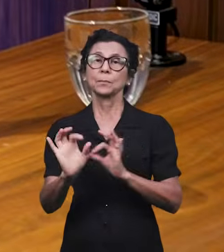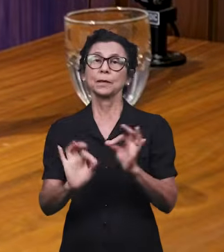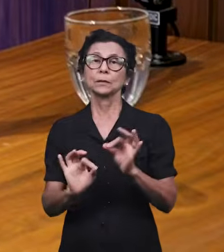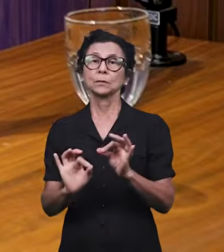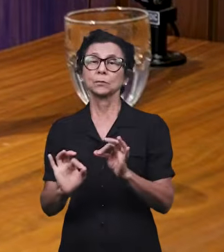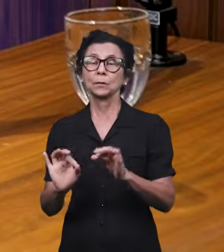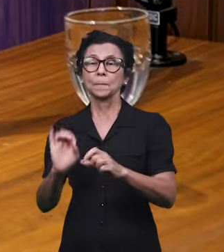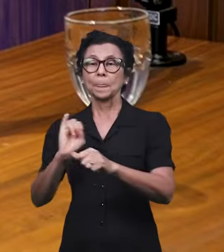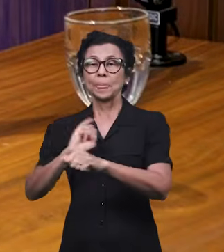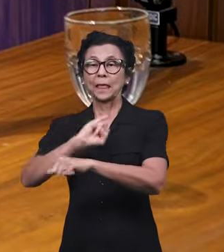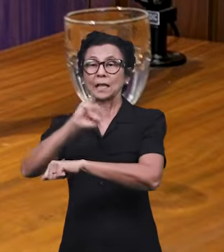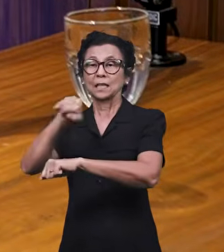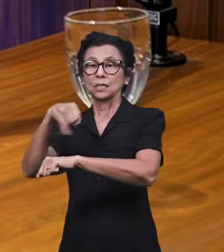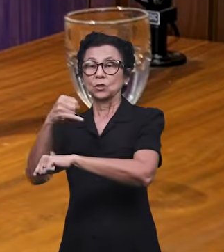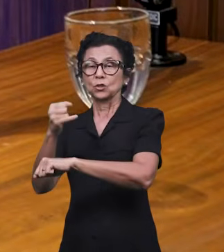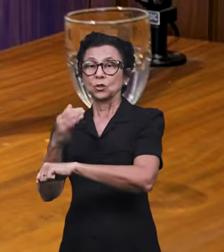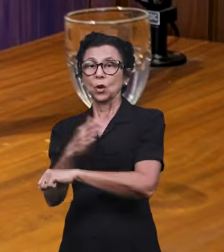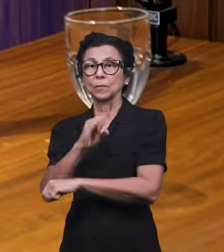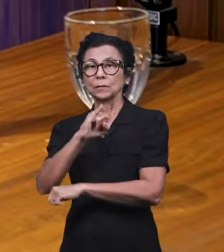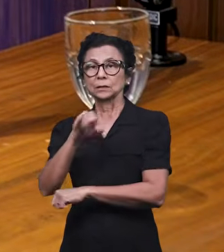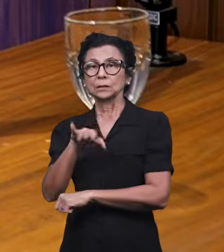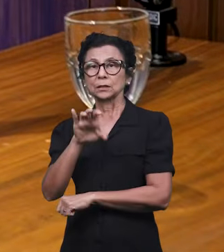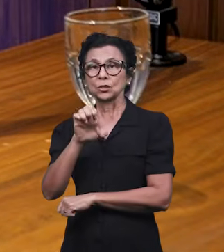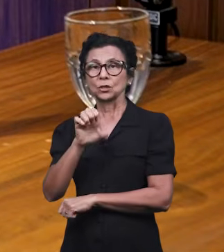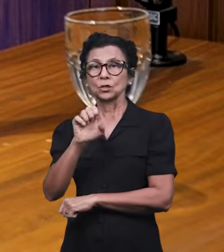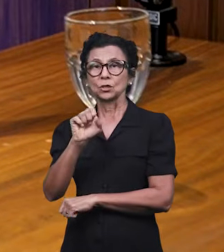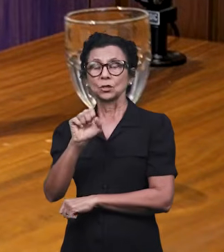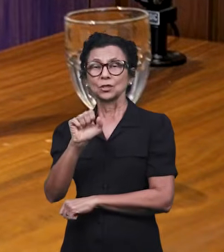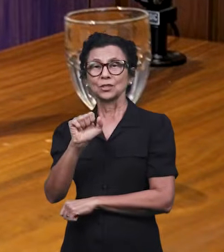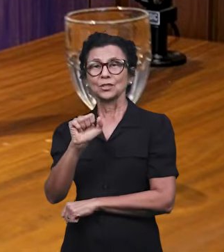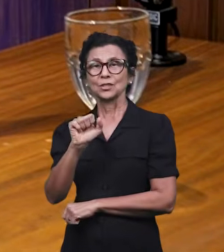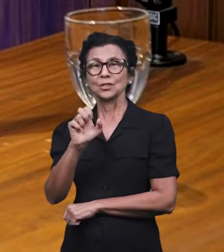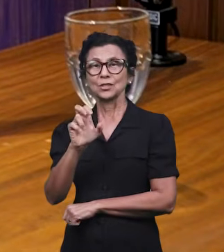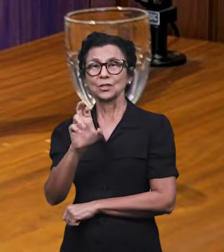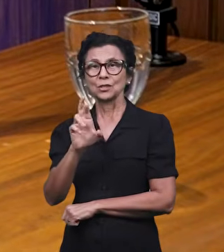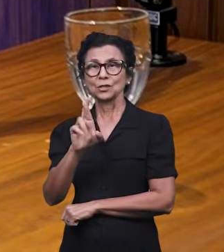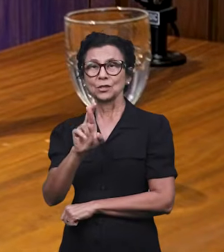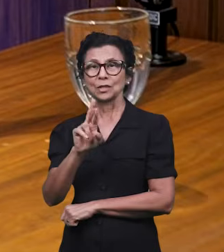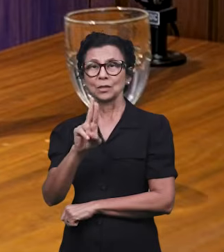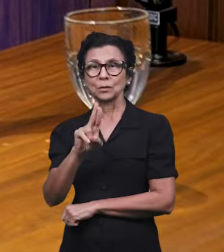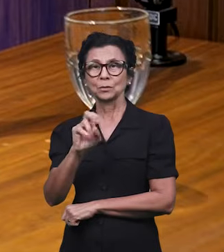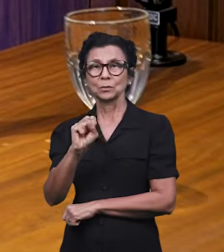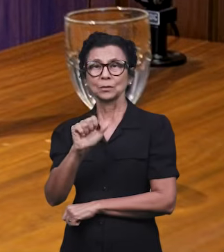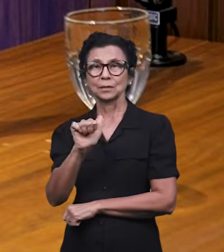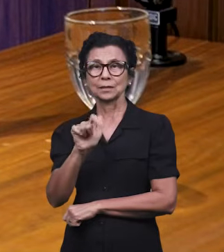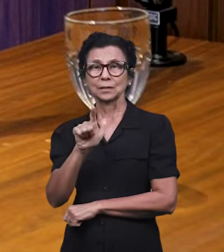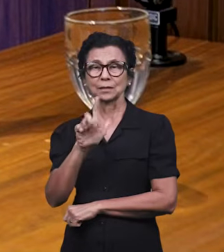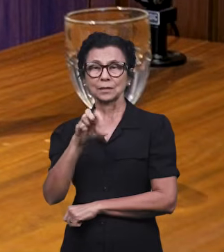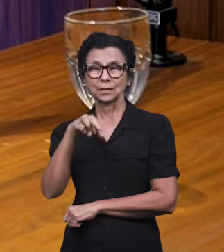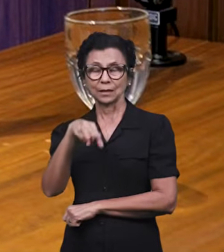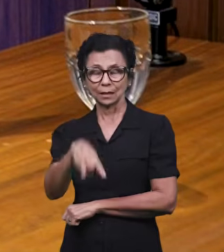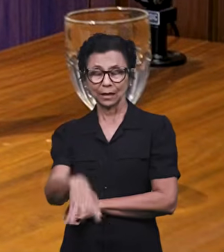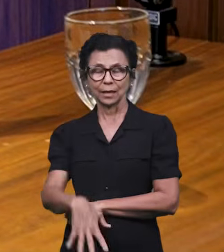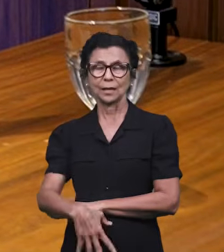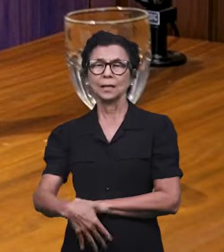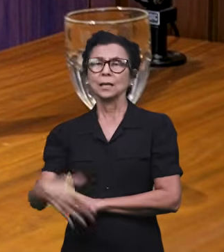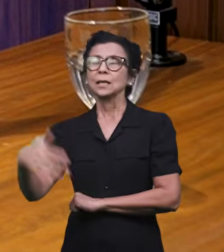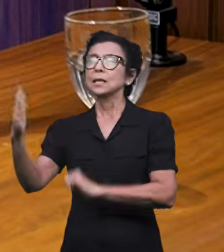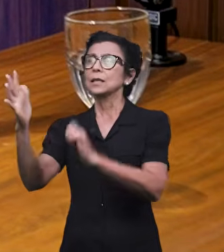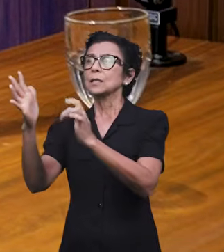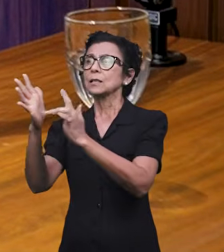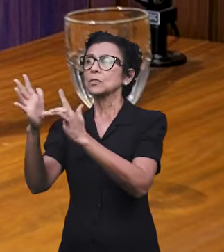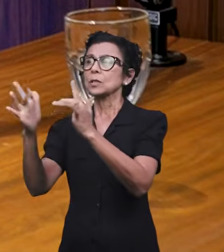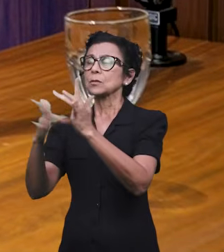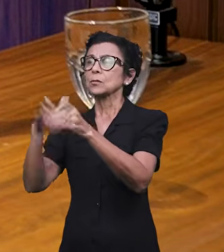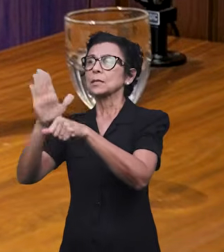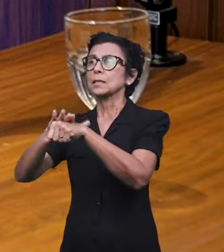Jerusalém é uma cidade assim, não há sol, não há lua, né? O próprio Senhor Jesus é a luz, então não há água. Então,